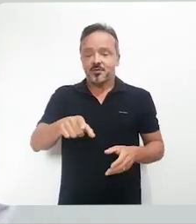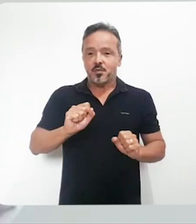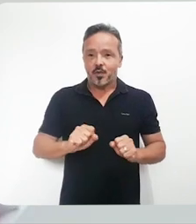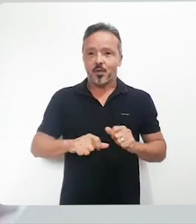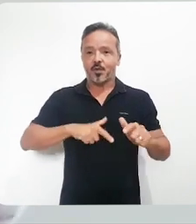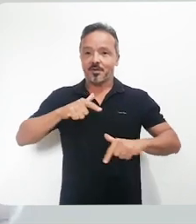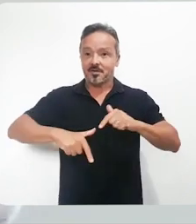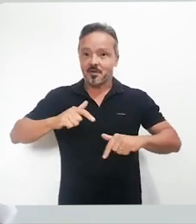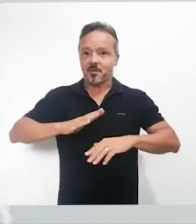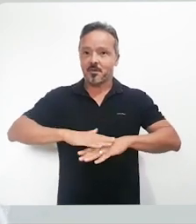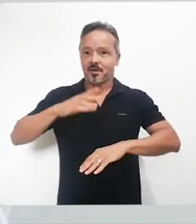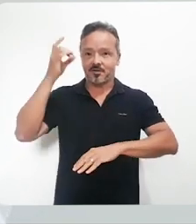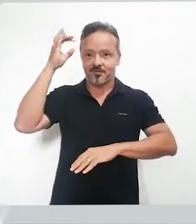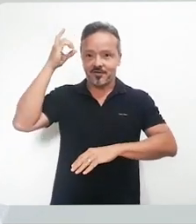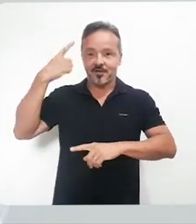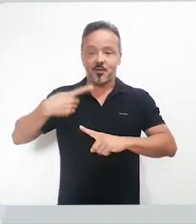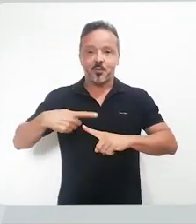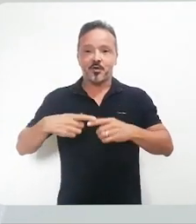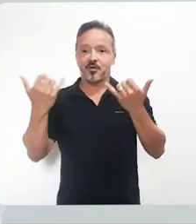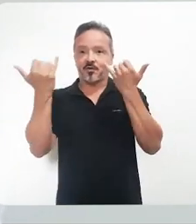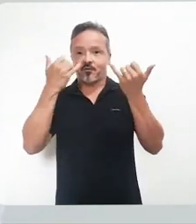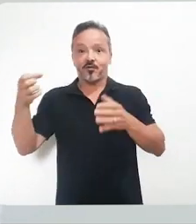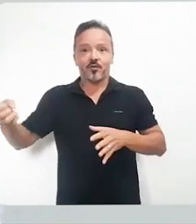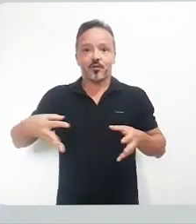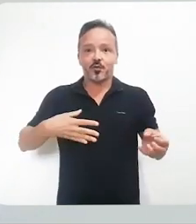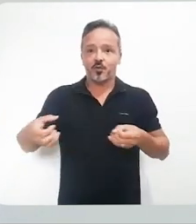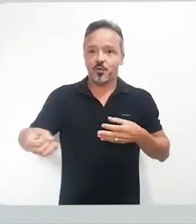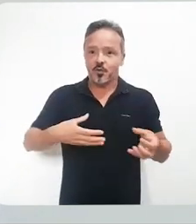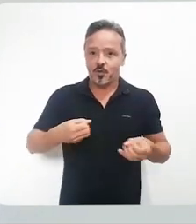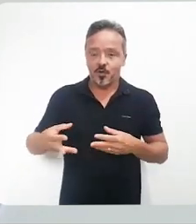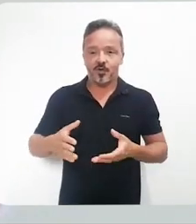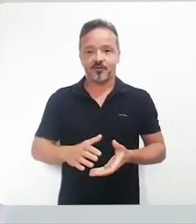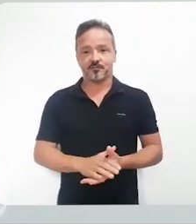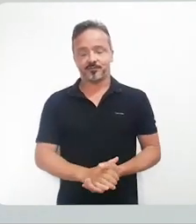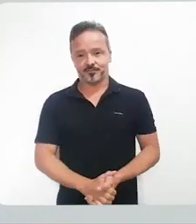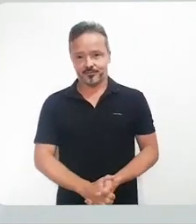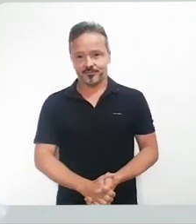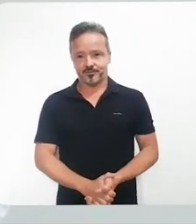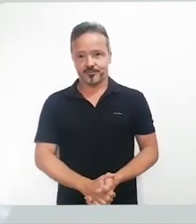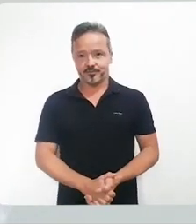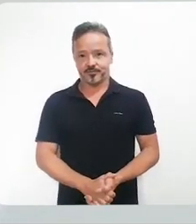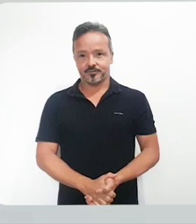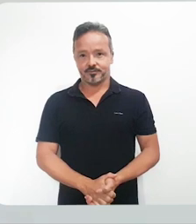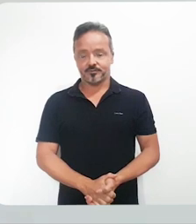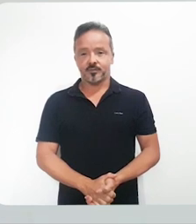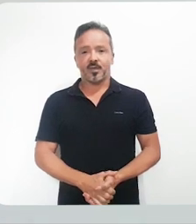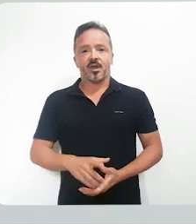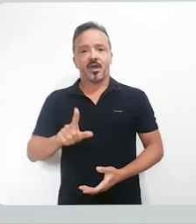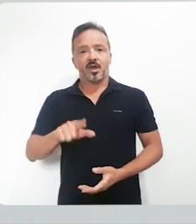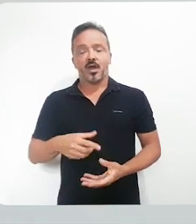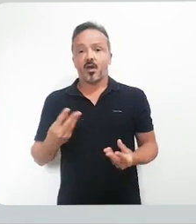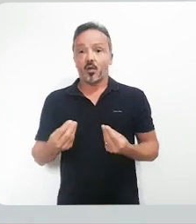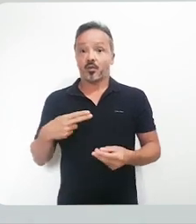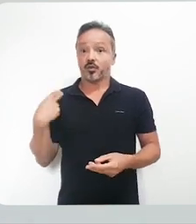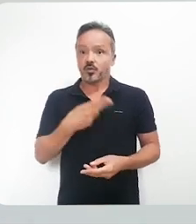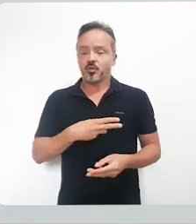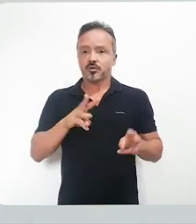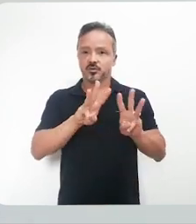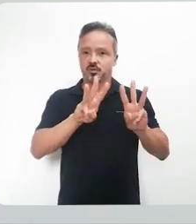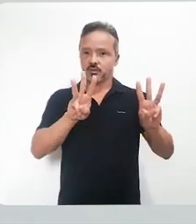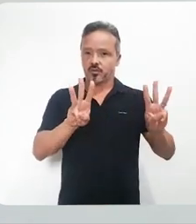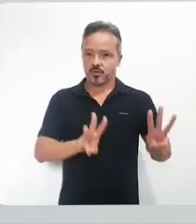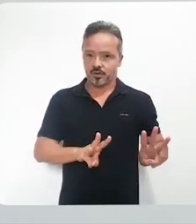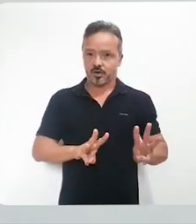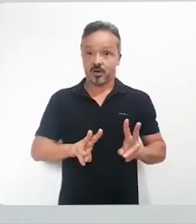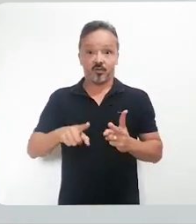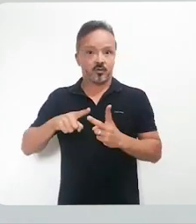saúde, facilitando assim o entendimento desses novos dados e de tanto conhecimento que tem sido gerado no